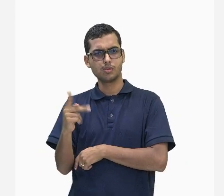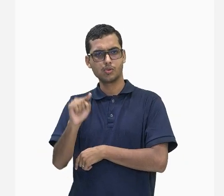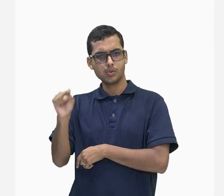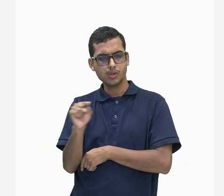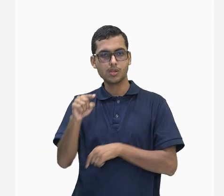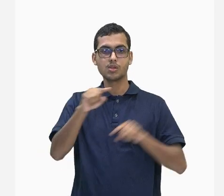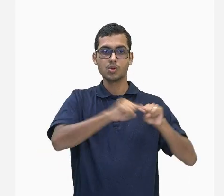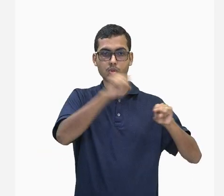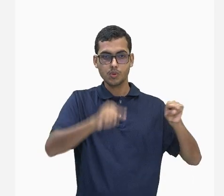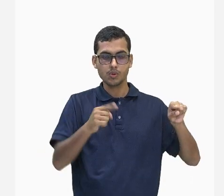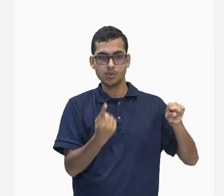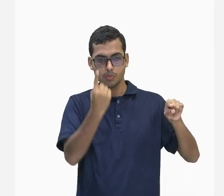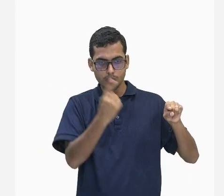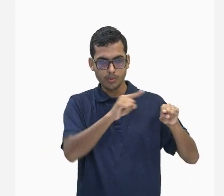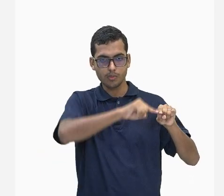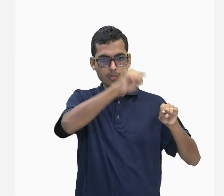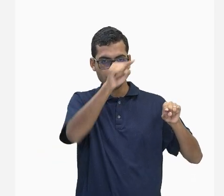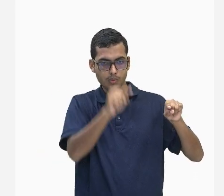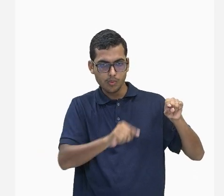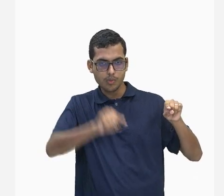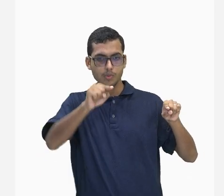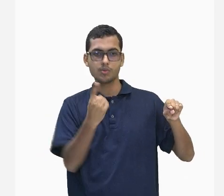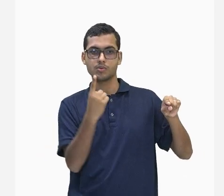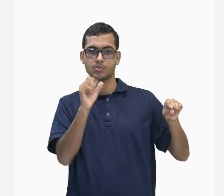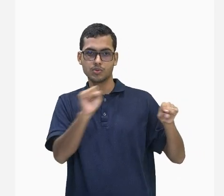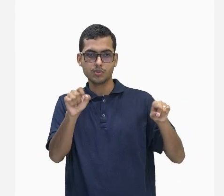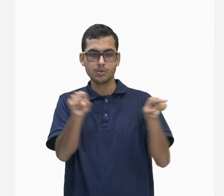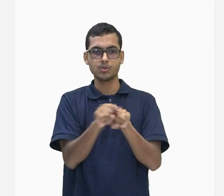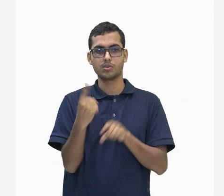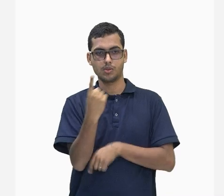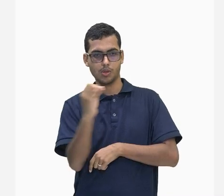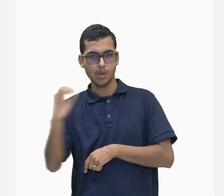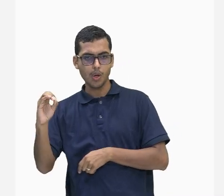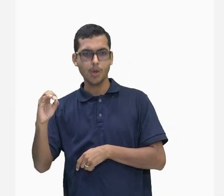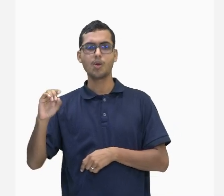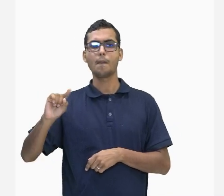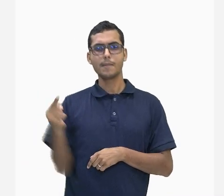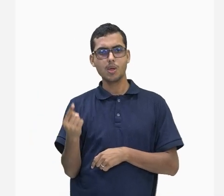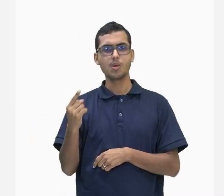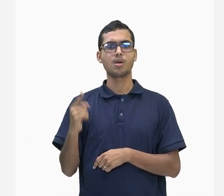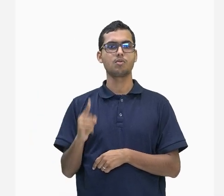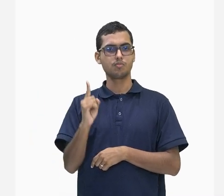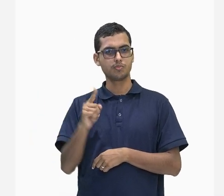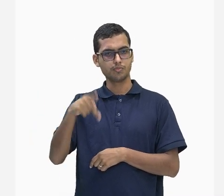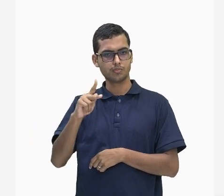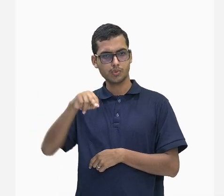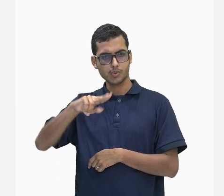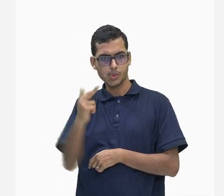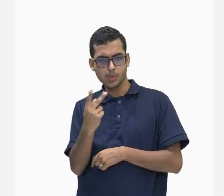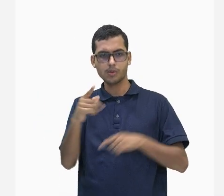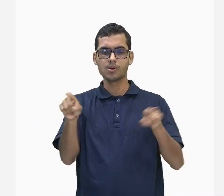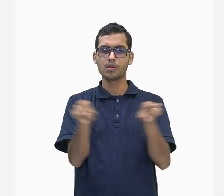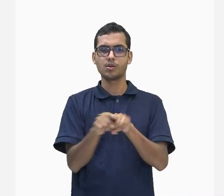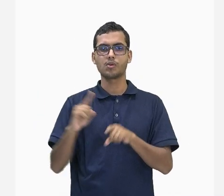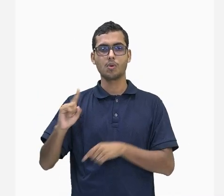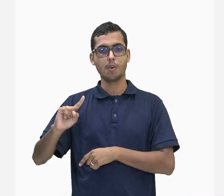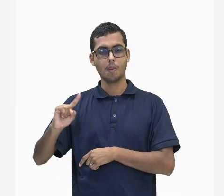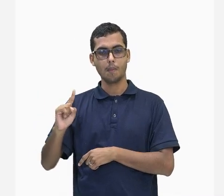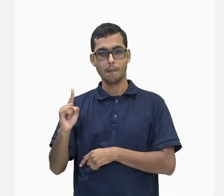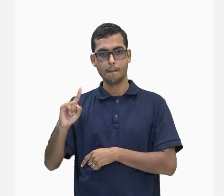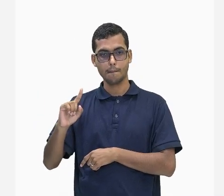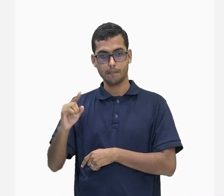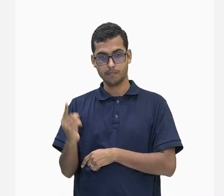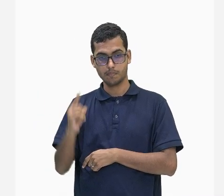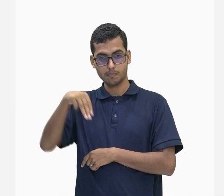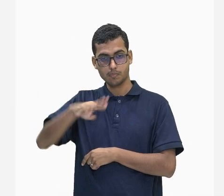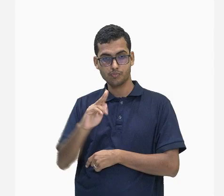kHz equivale a 1000 ondas por segundo. O megahertz equivale a 1 milhão de ondas por segundo e 1 gigahertz a 1 bilhão de ondas